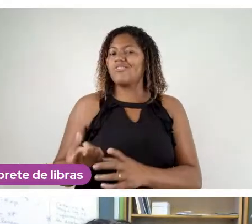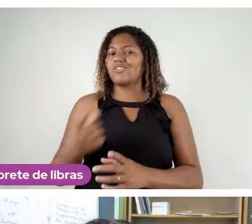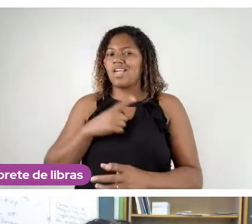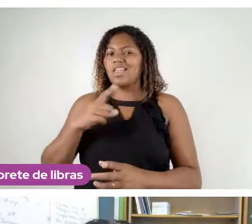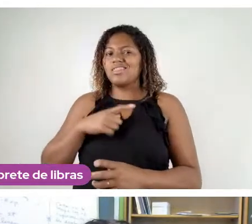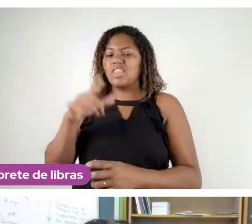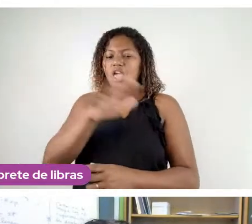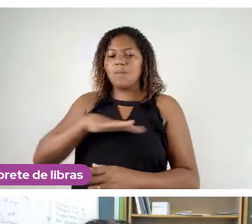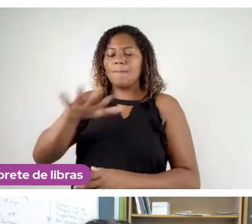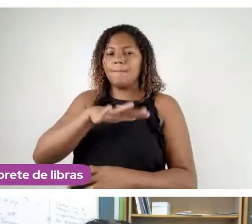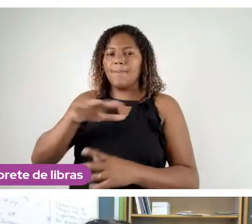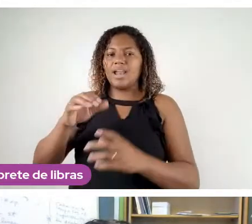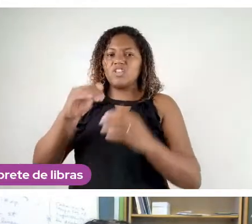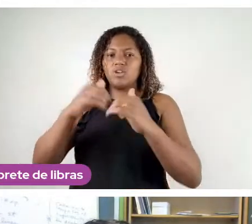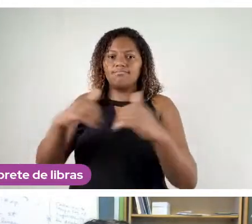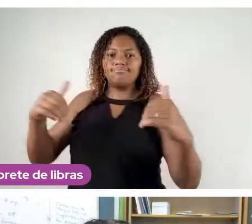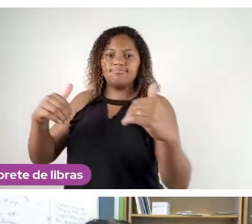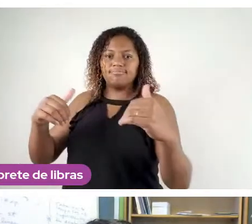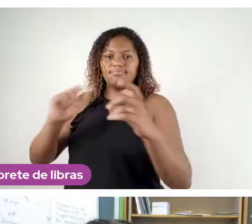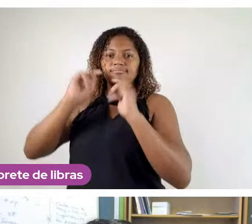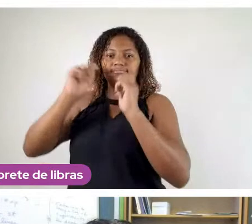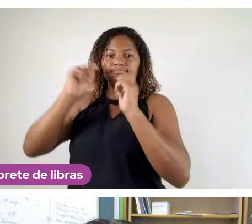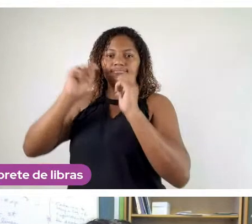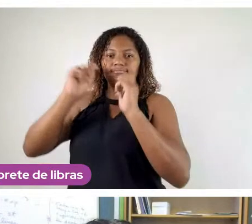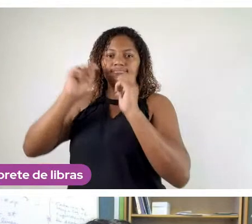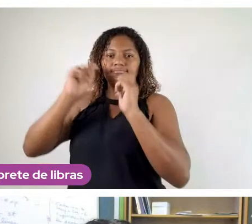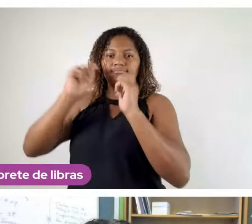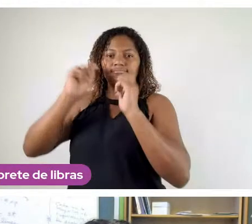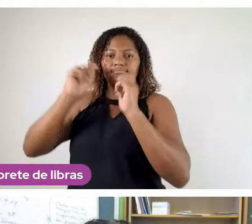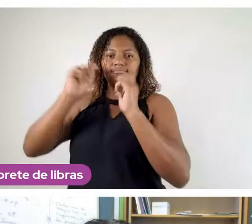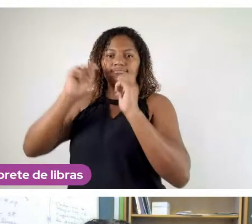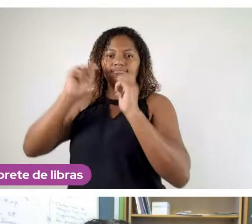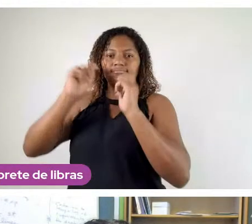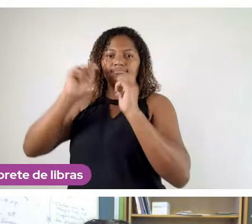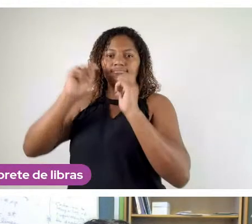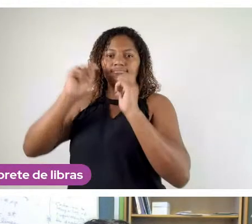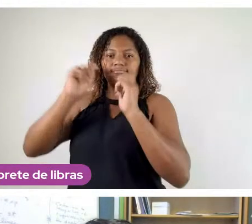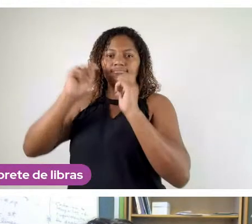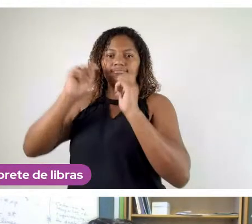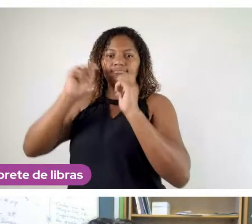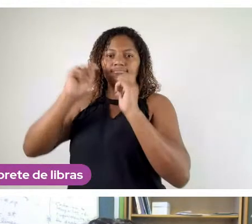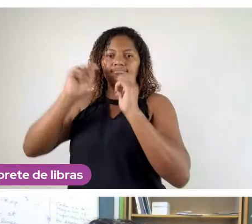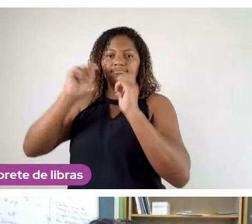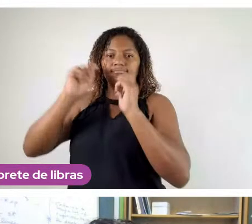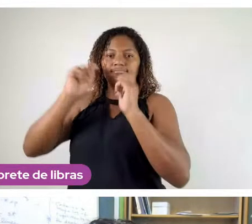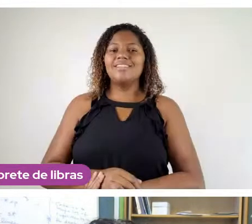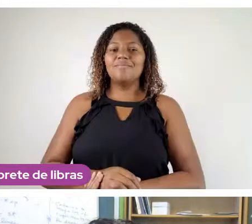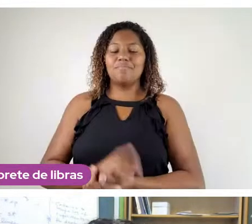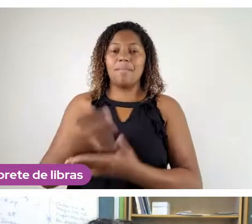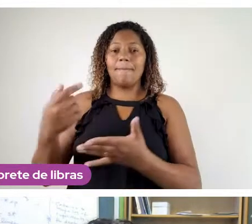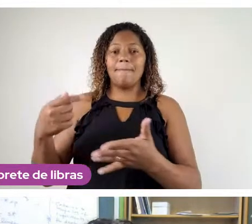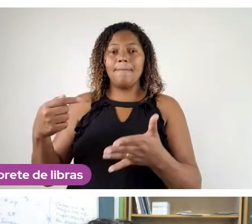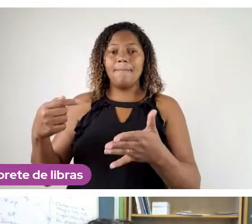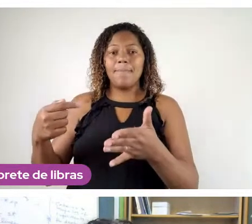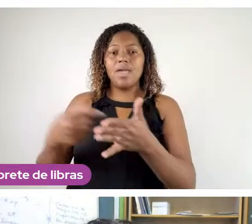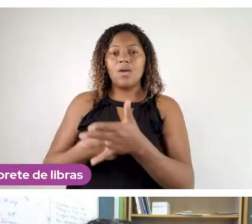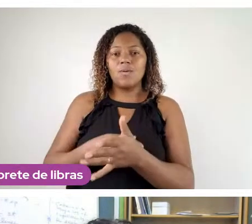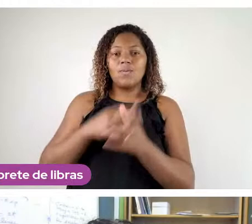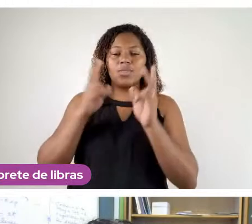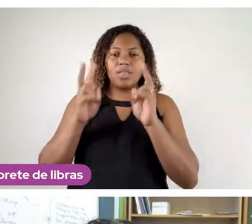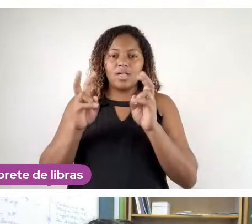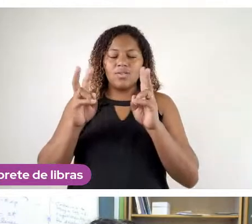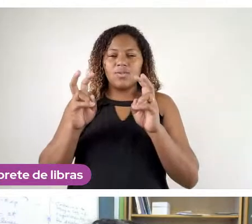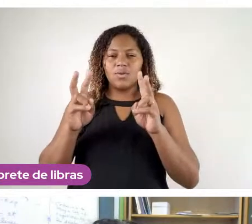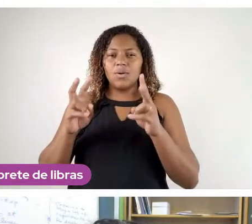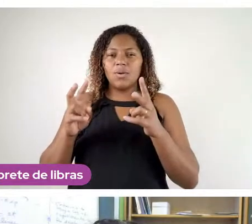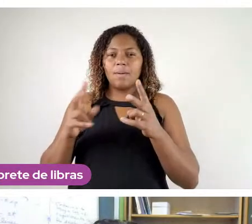pesqueira. Então, sim, agora em espanhol. Me pergunta justamente sobre seu exemplo de